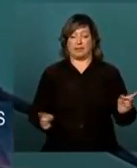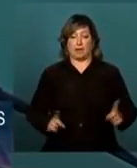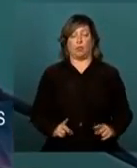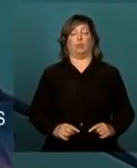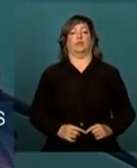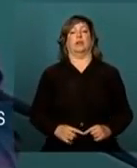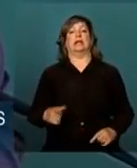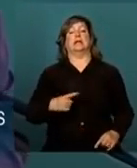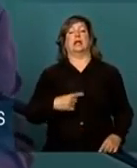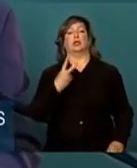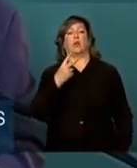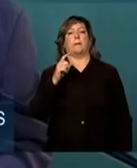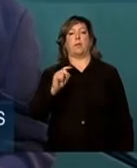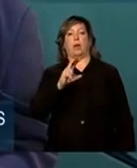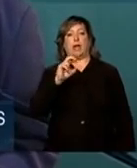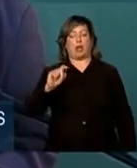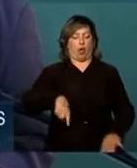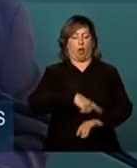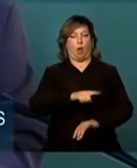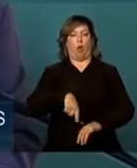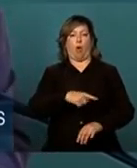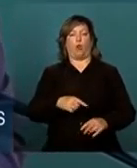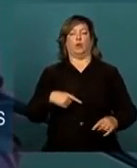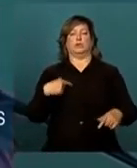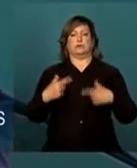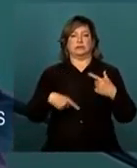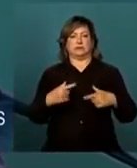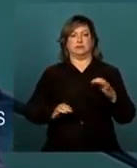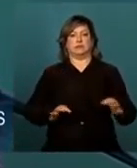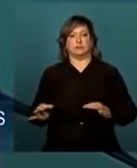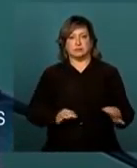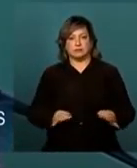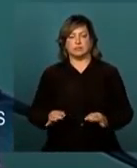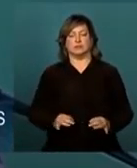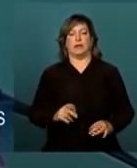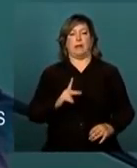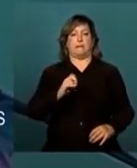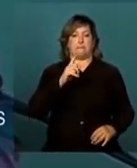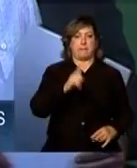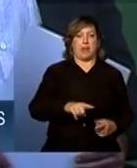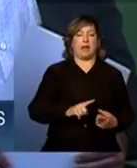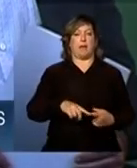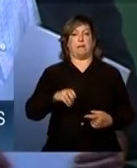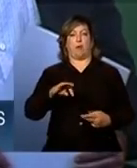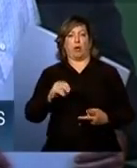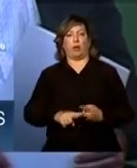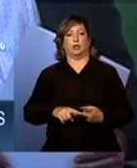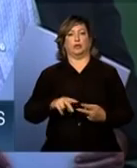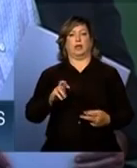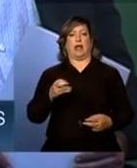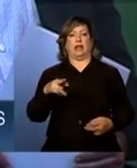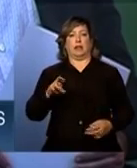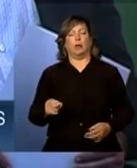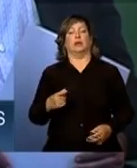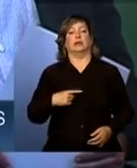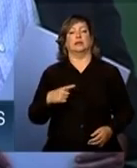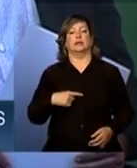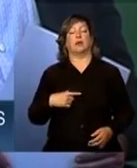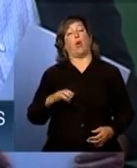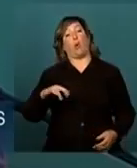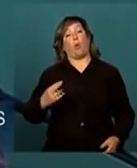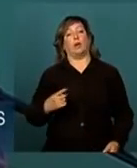de 2.500 horas máquina para pá carregadeira, moto niveladora e retroescavadeira e de 100 mil quilômetros ou